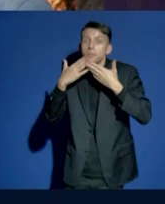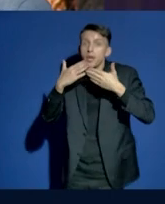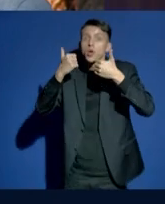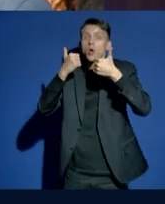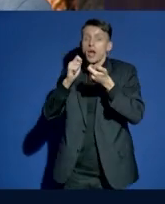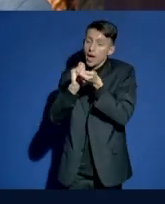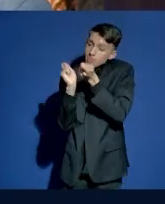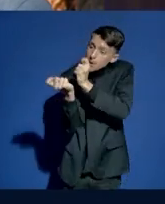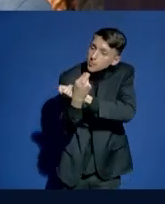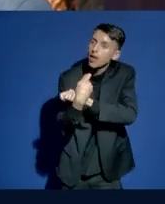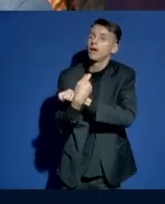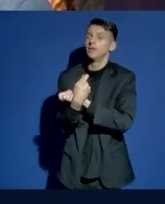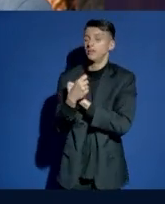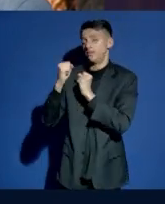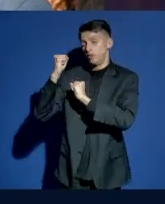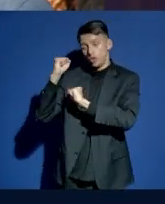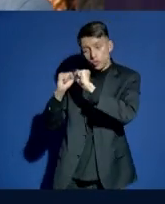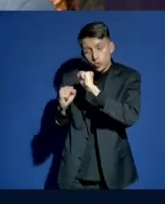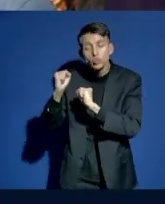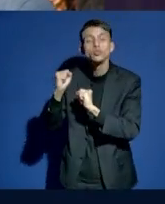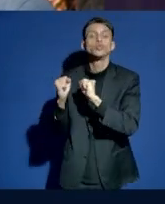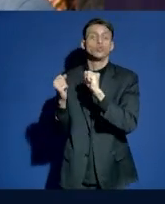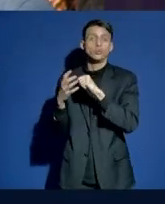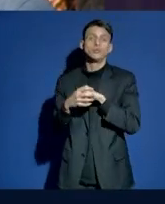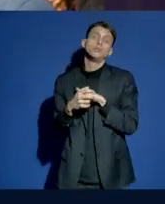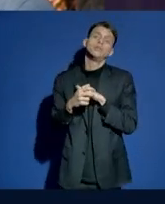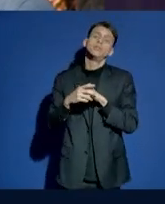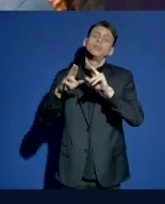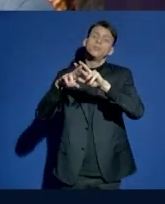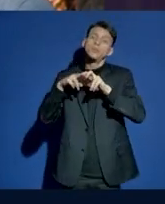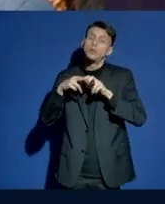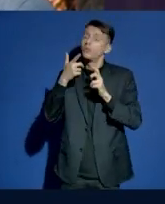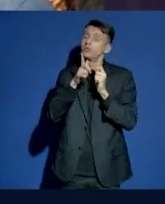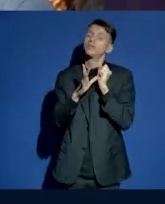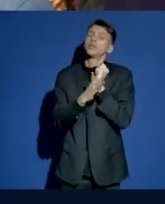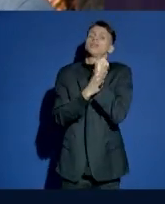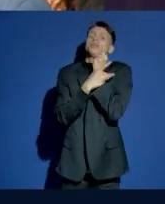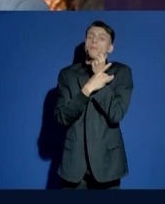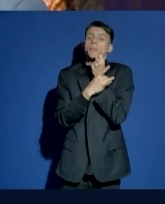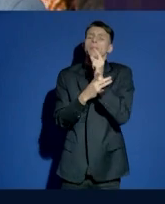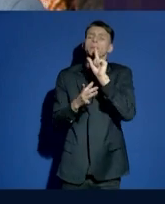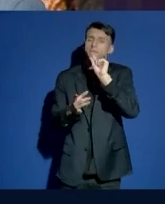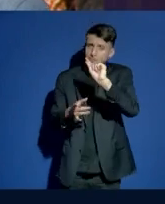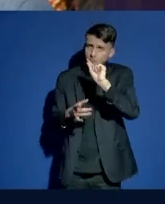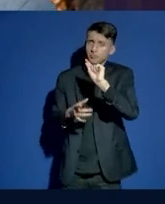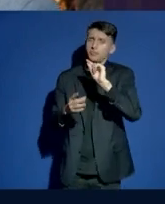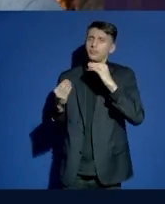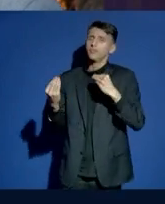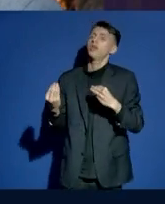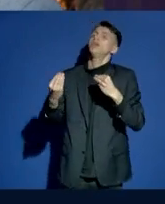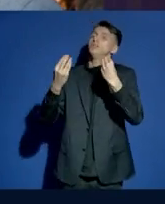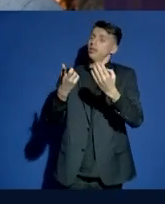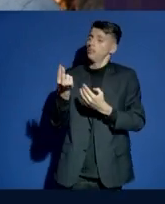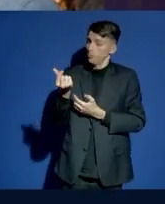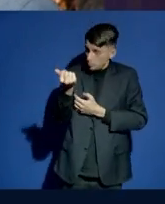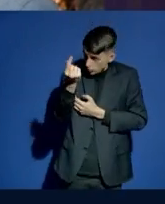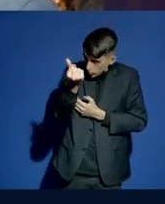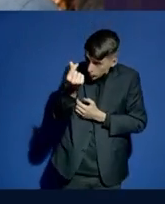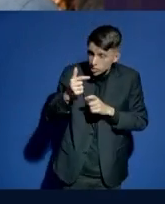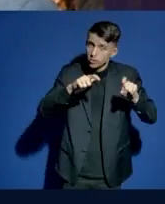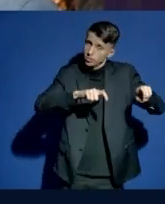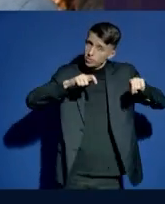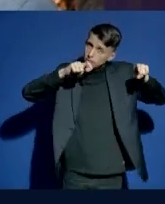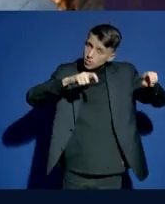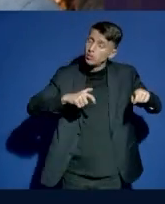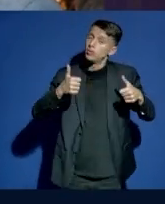reputação das duas indústrias frente ao agricultor, justamente para garantir que também, além do benefício de rentabilidade, além do benefício de